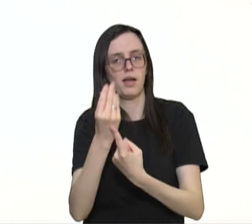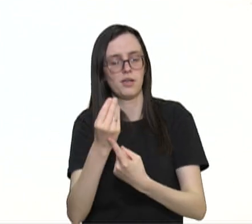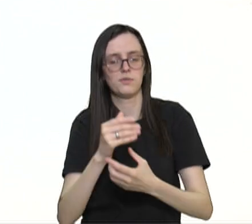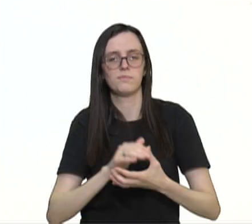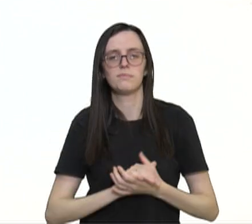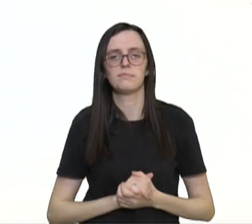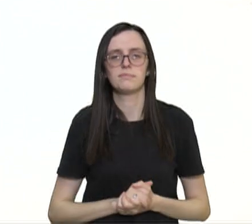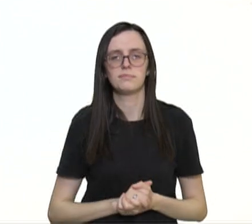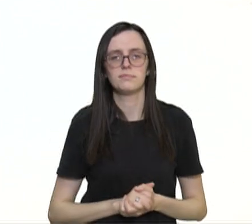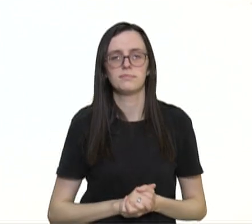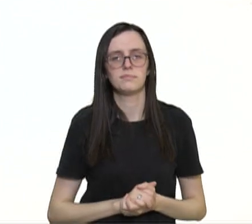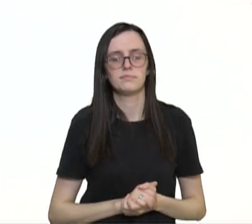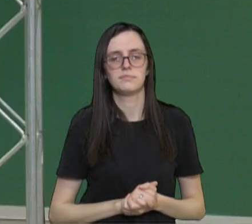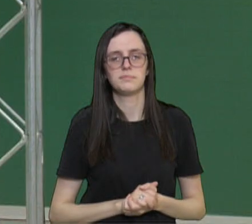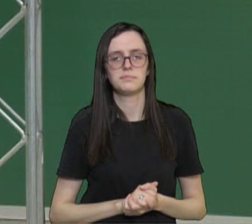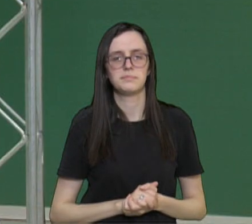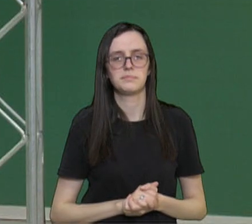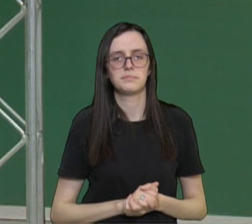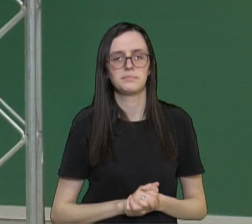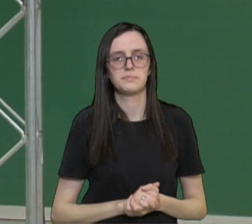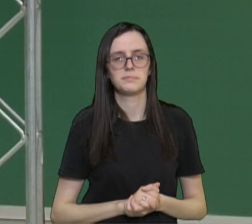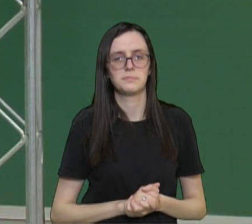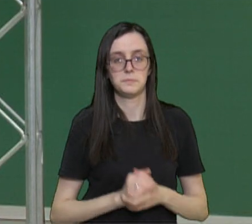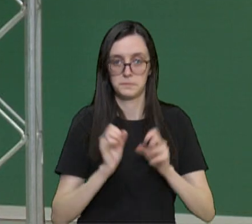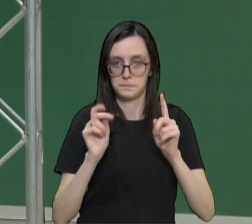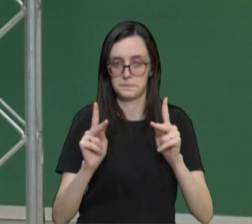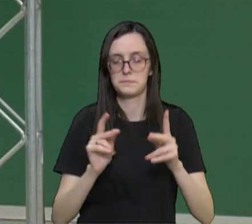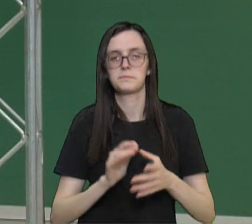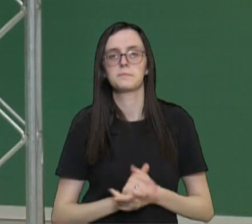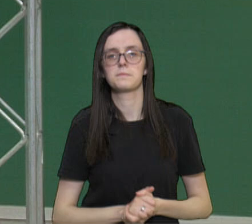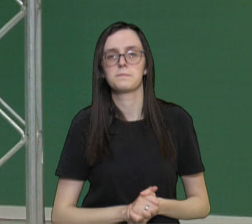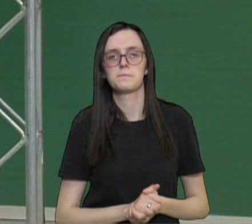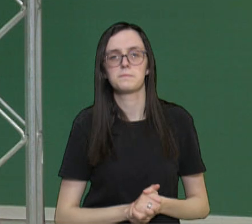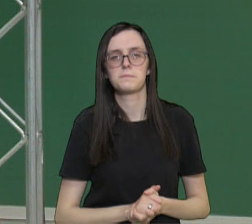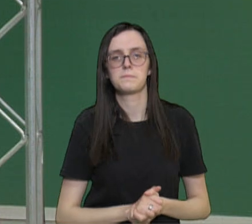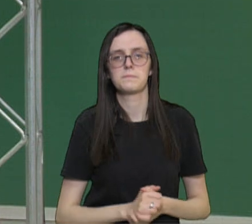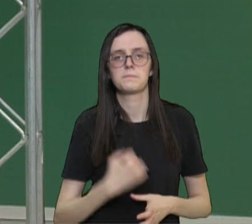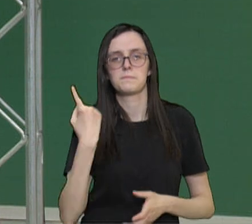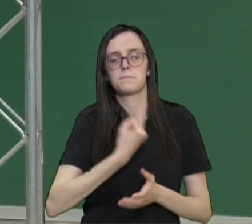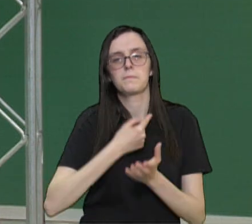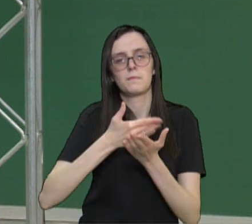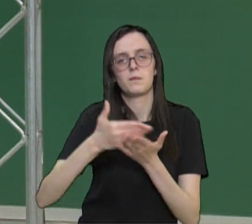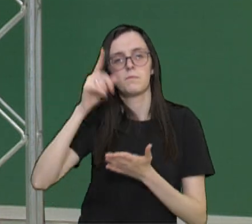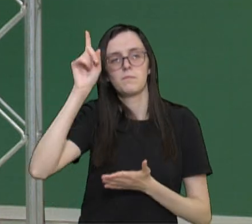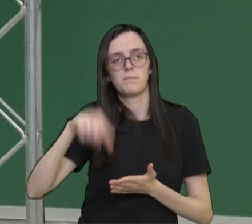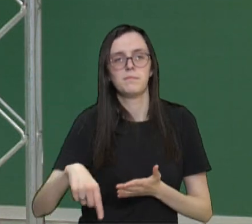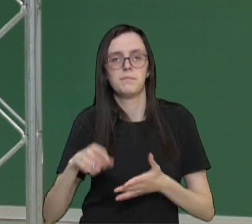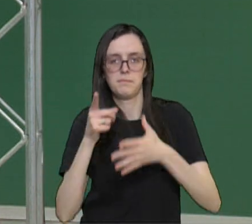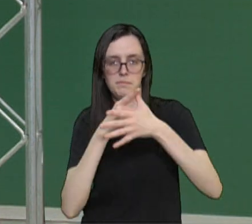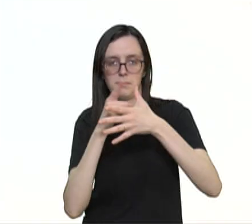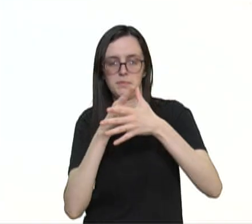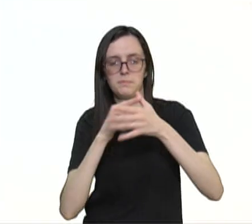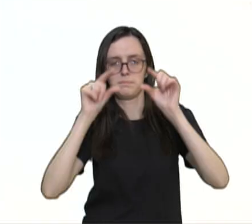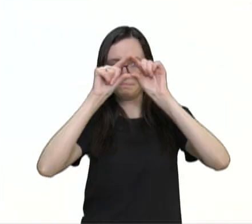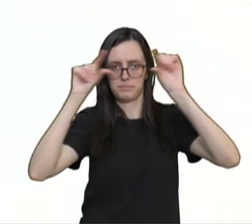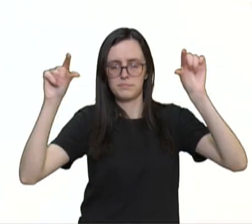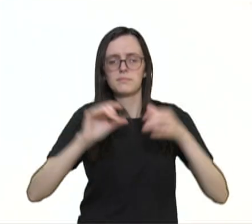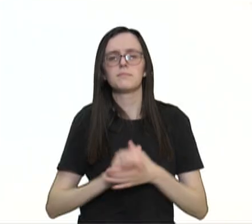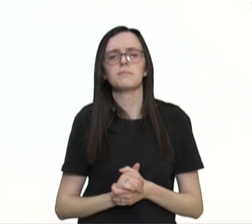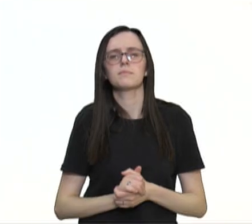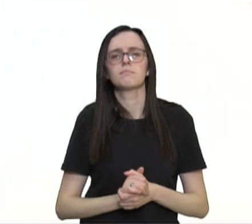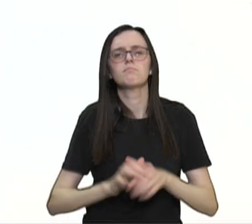o pós-impressionismo. Tá? Vamos começar com o neoclassicismo. O que